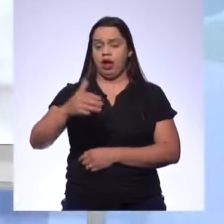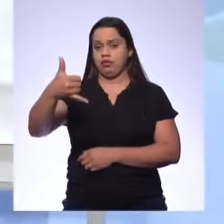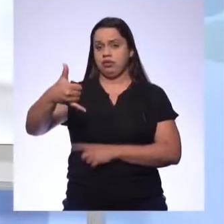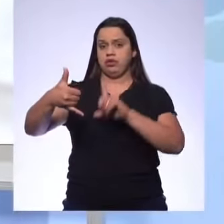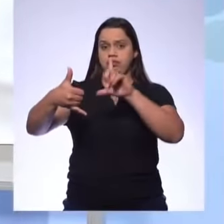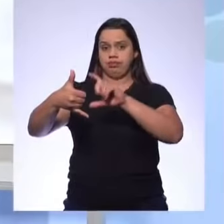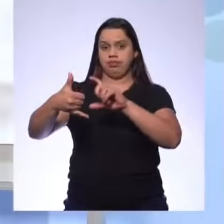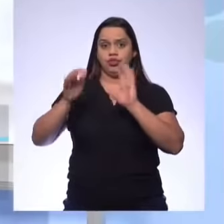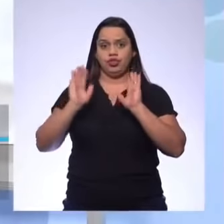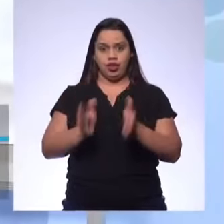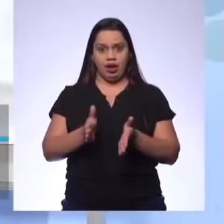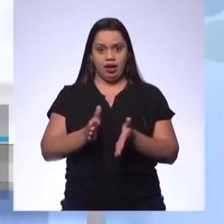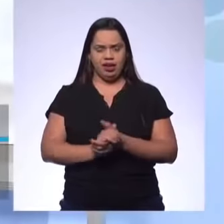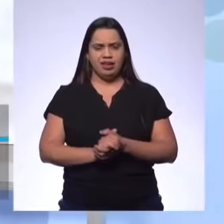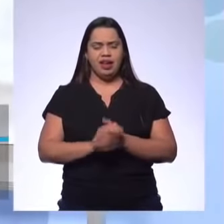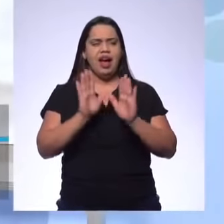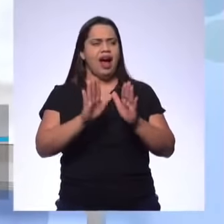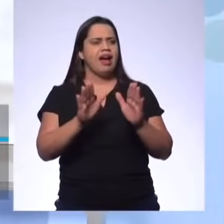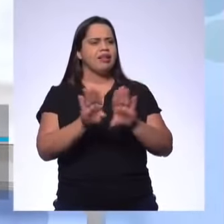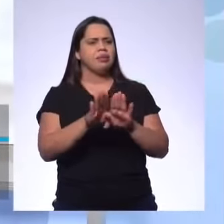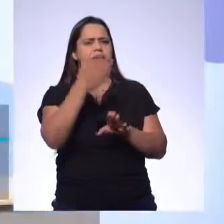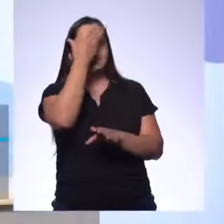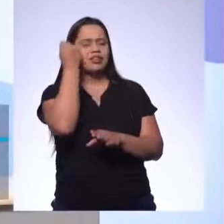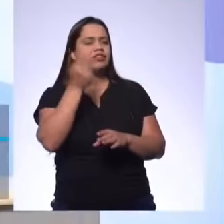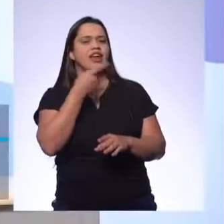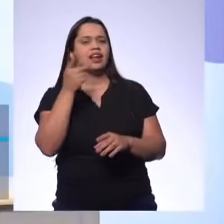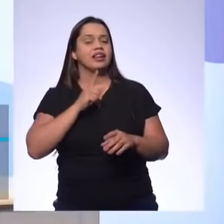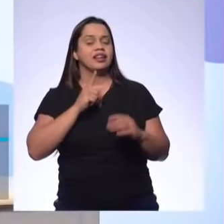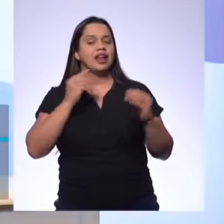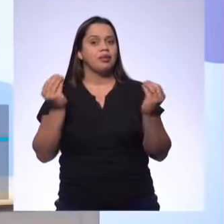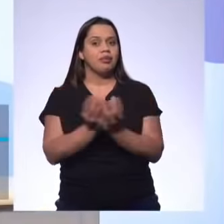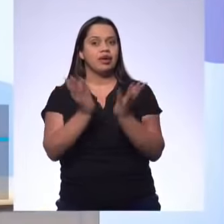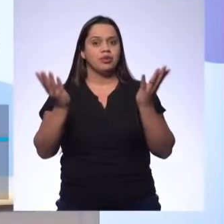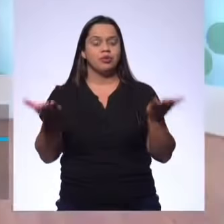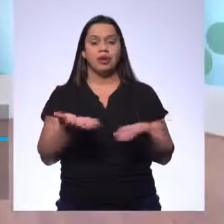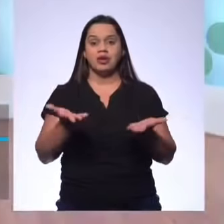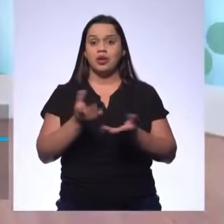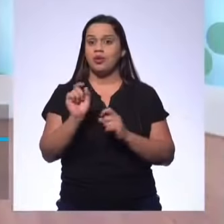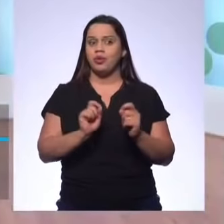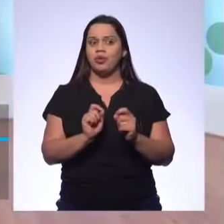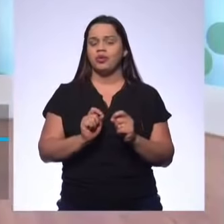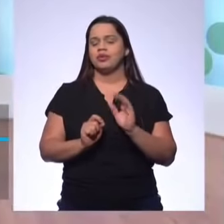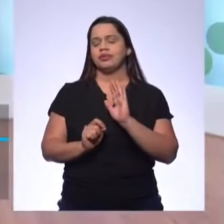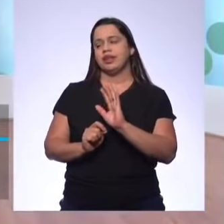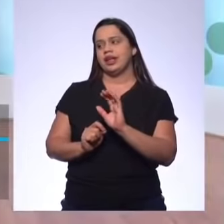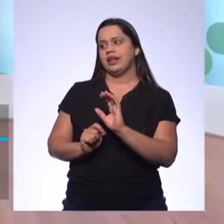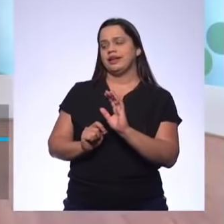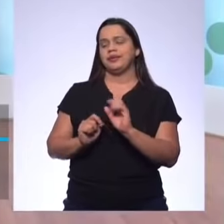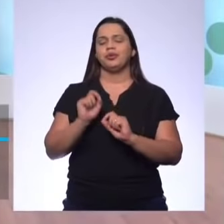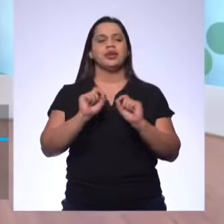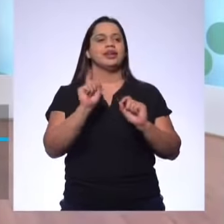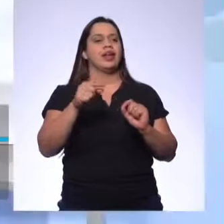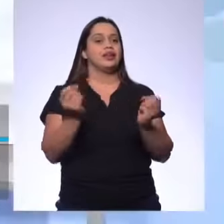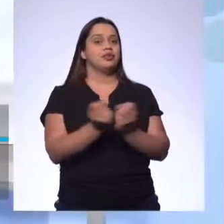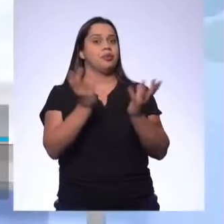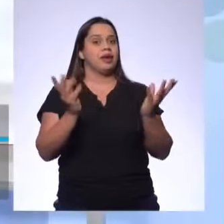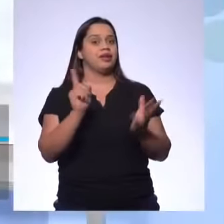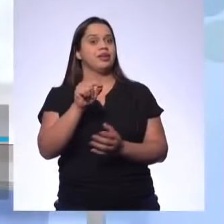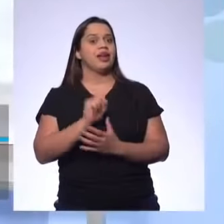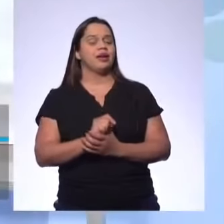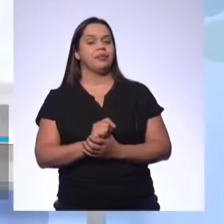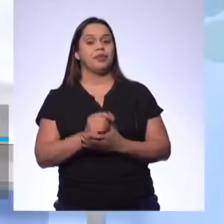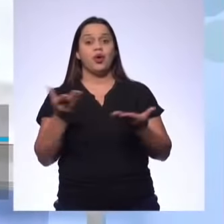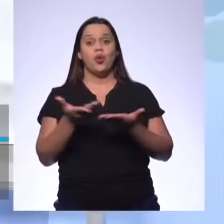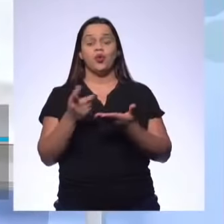falar que nós temos uma surpresa hoje, né, É Ed? que eu também não sei que essa surpresa, Ah, Antônia. tudo bem. Hoje, pessoal, nós vamos fazer